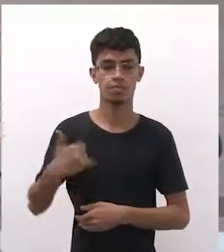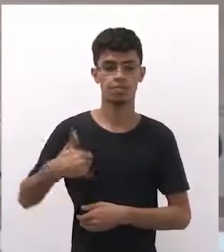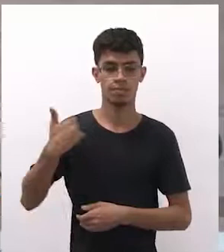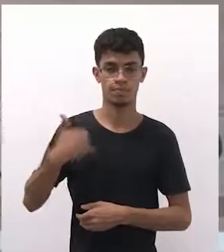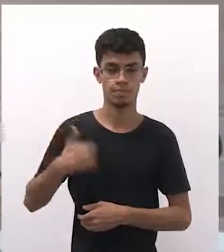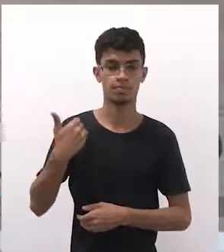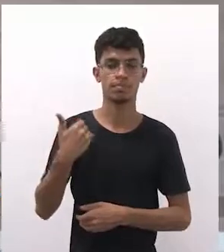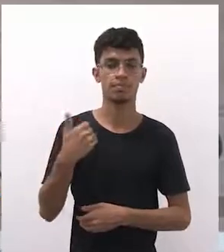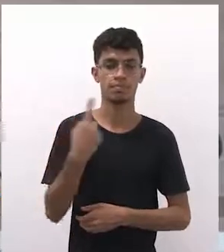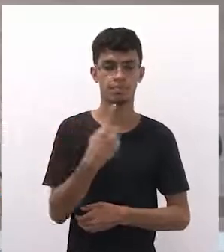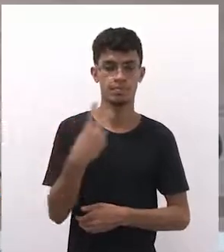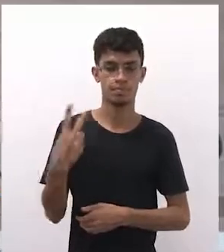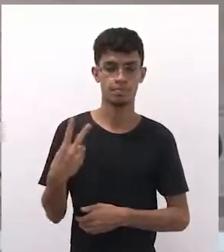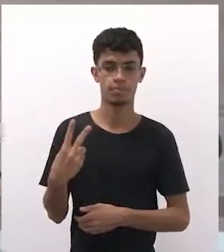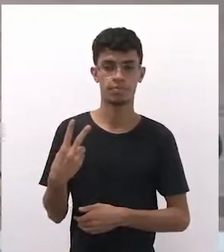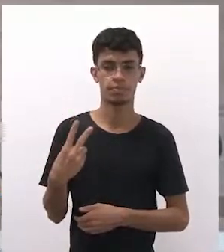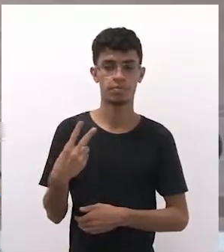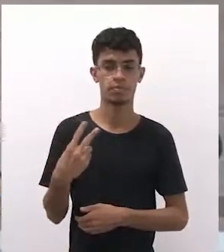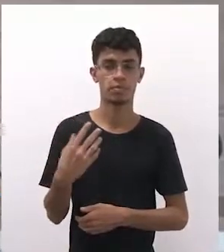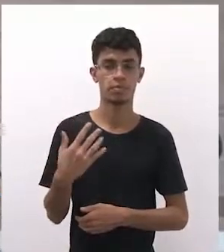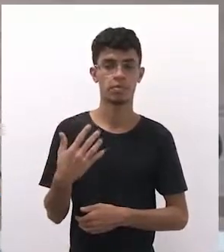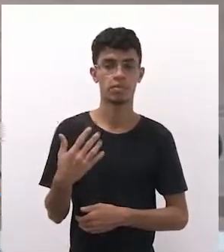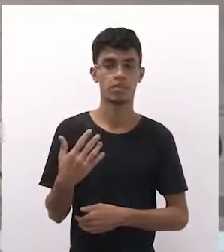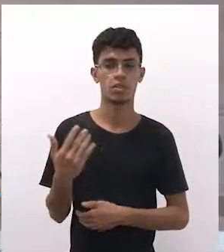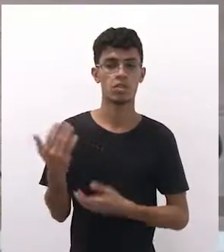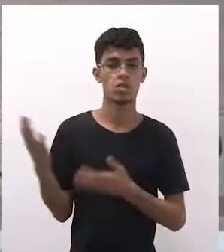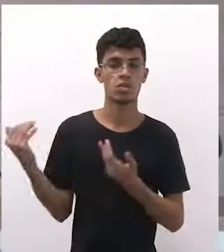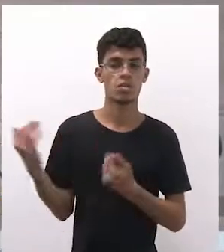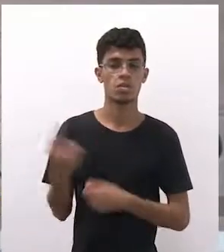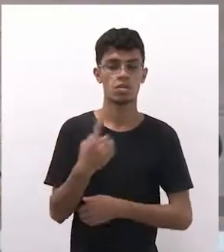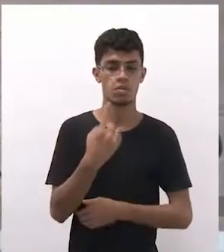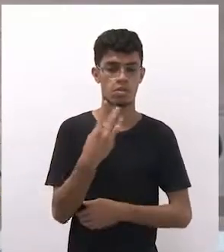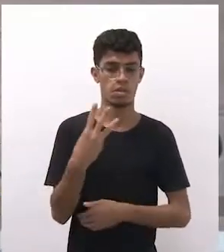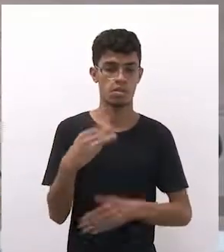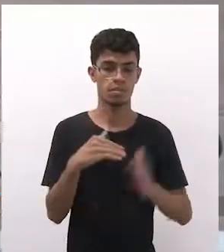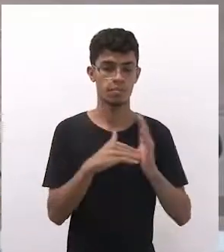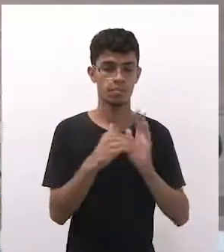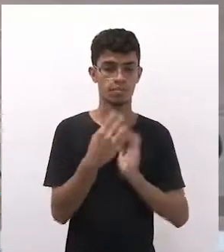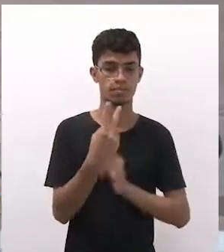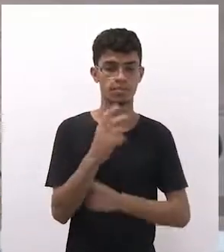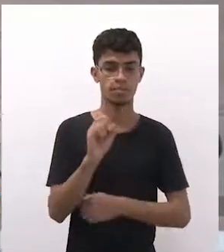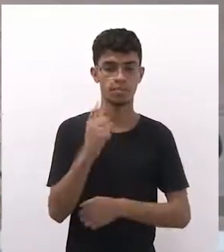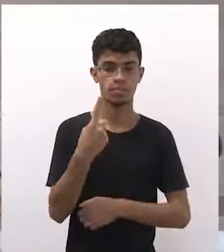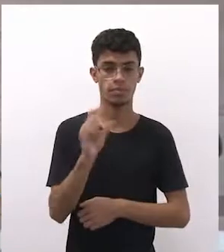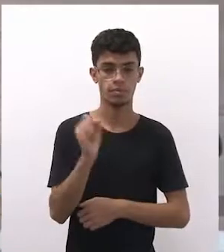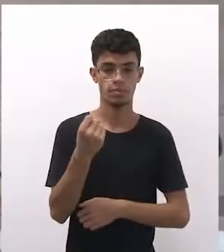e o adolescente está dos 13 aos 18 anos.